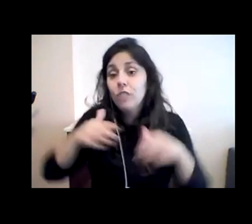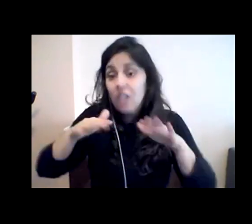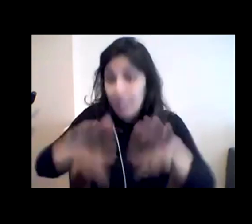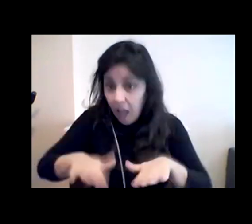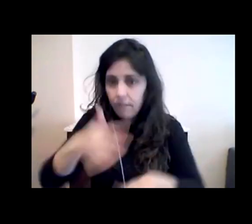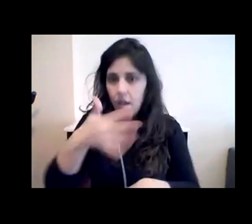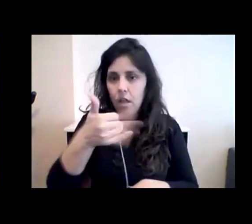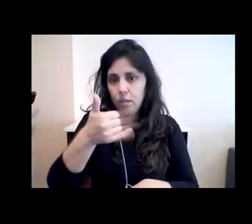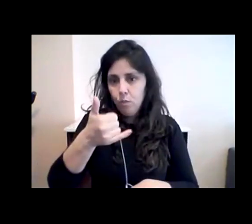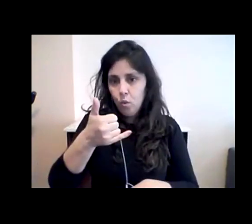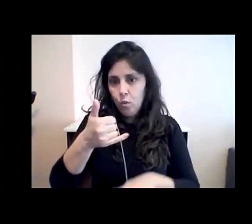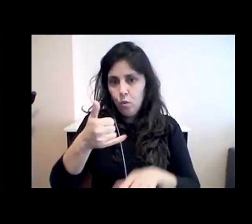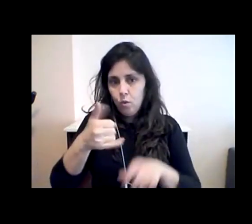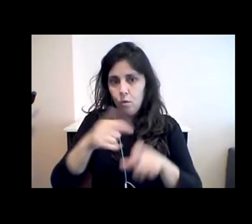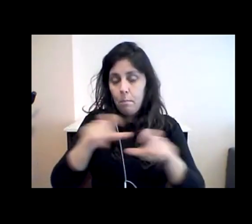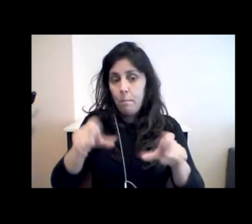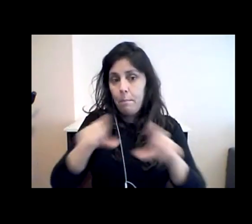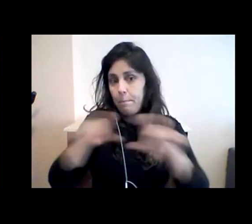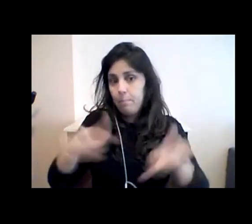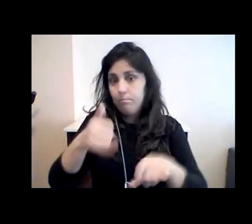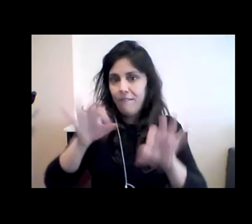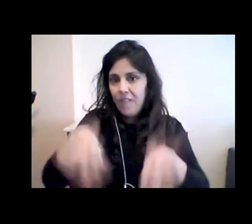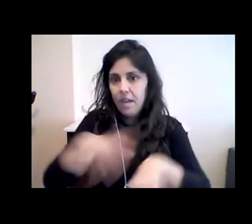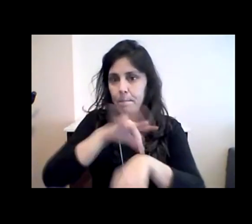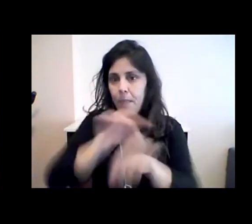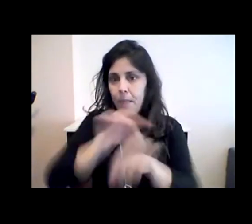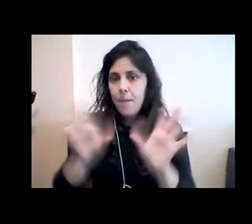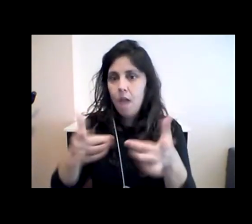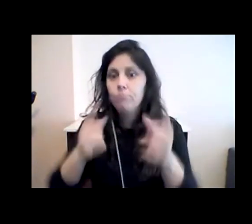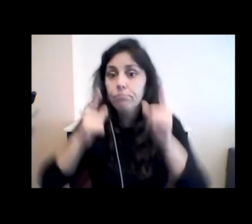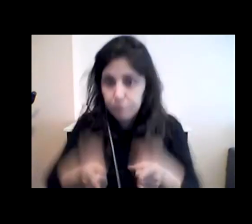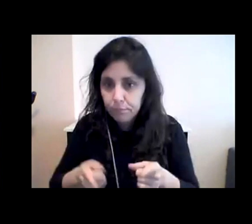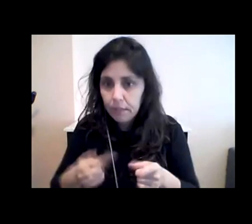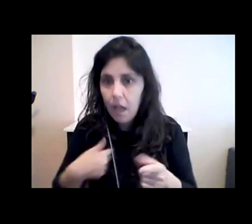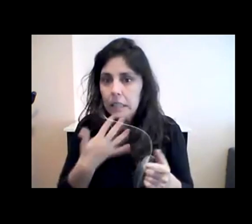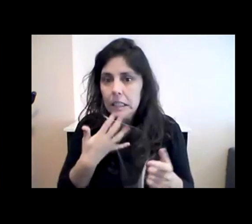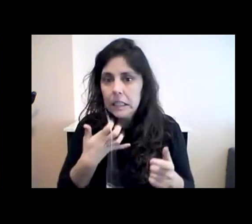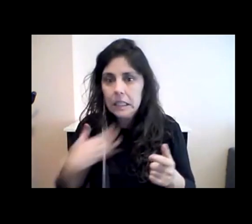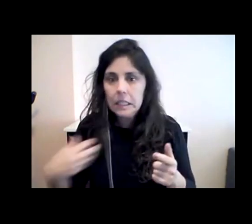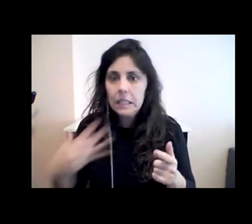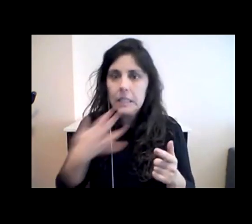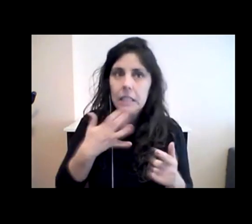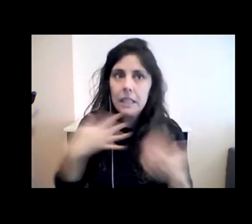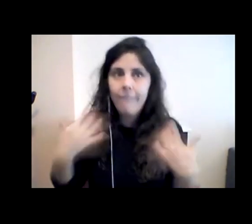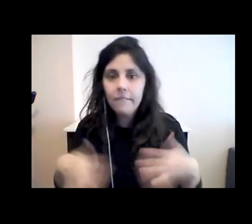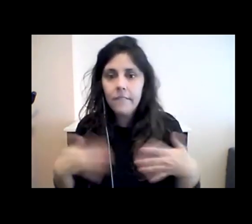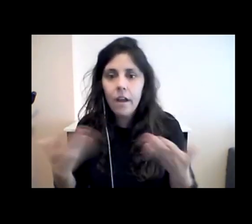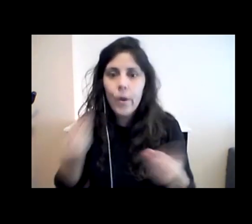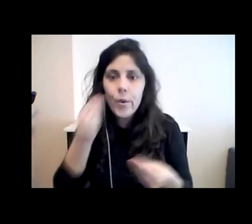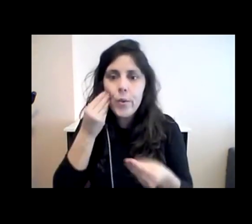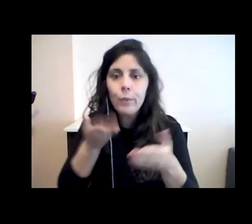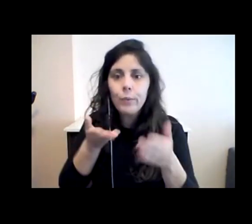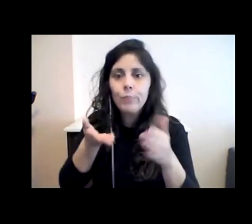começou, e o meu receio, e o receio de toda a comunidade escolar, é como é que nós vamos ingressar no ensino